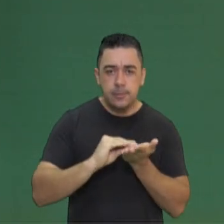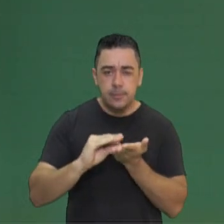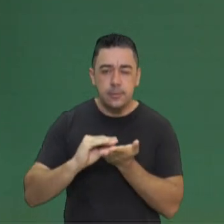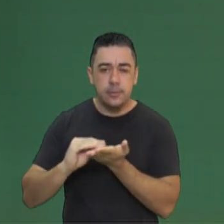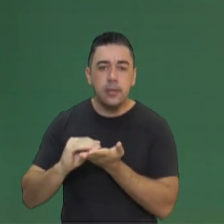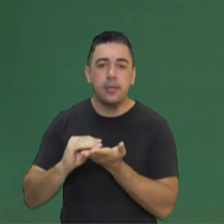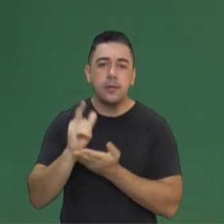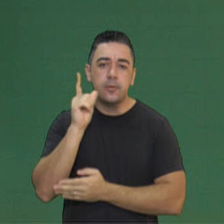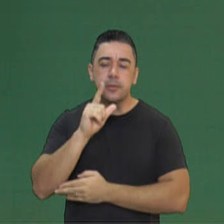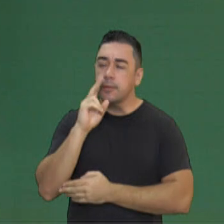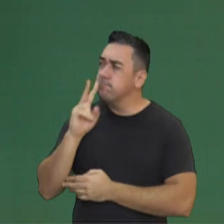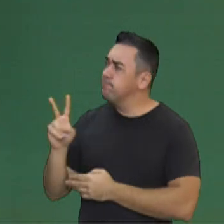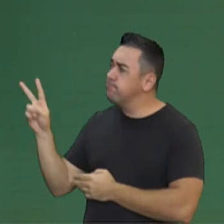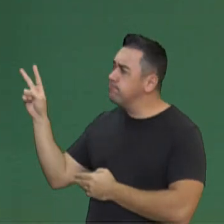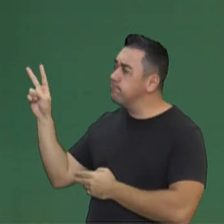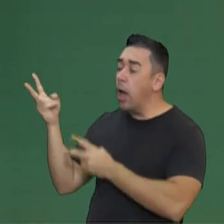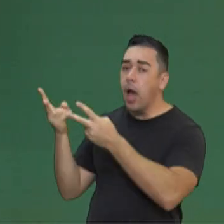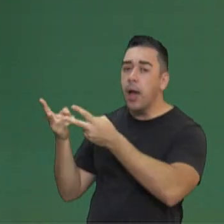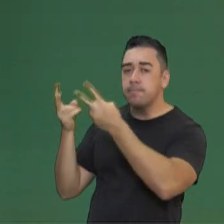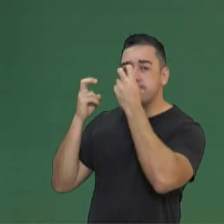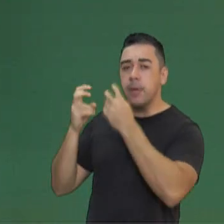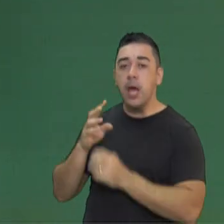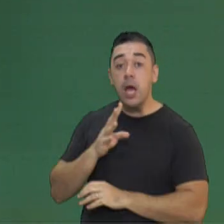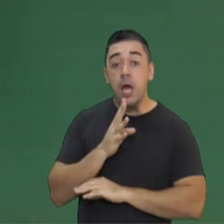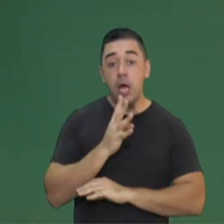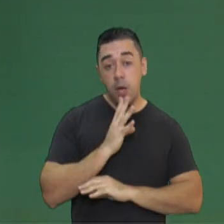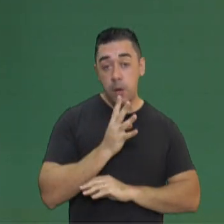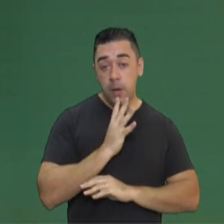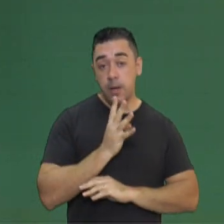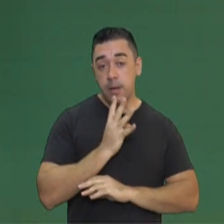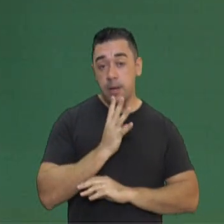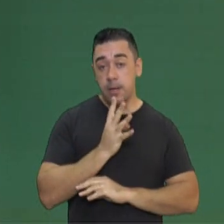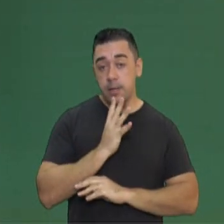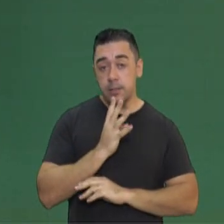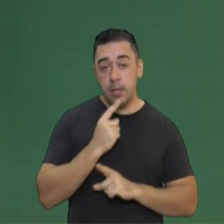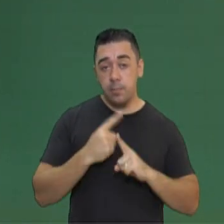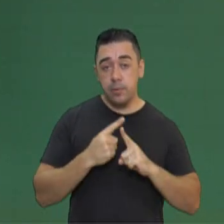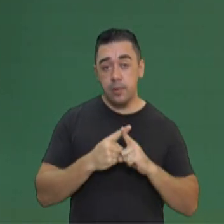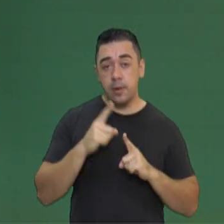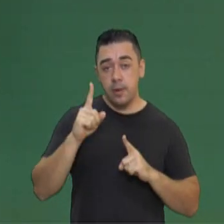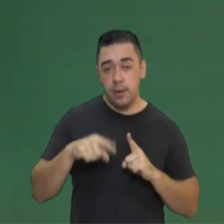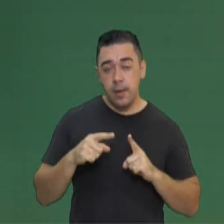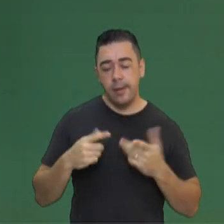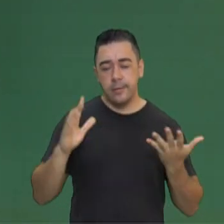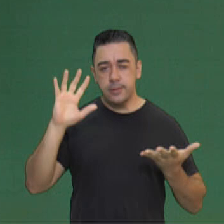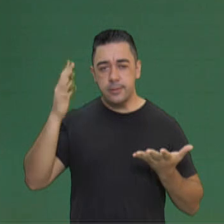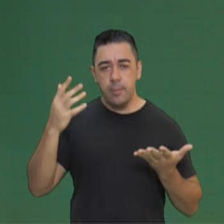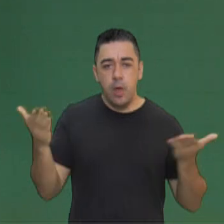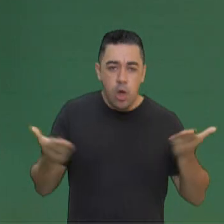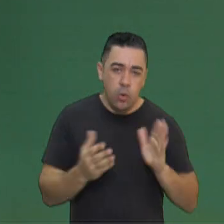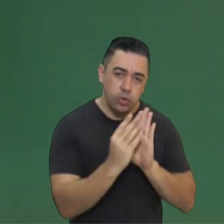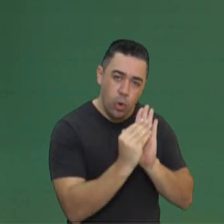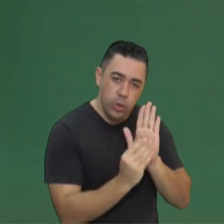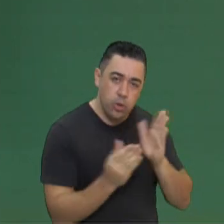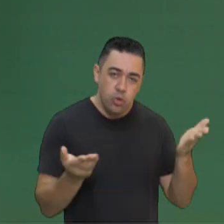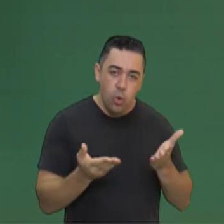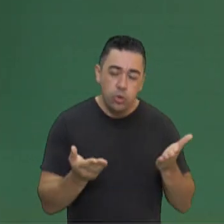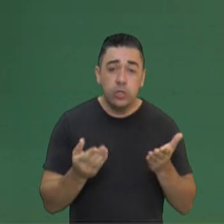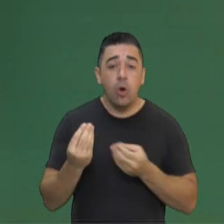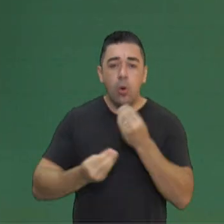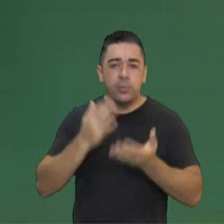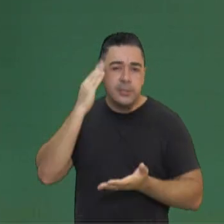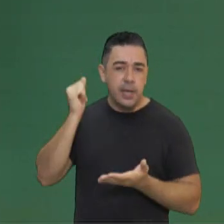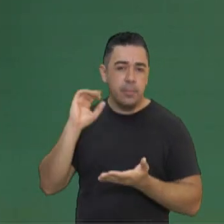gente consegue receber, né, conhecer através da previsão do tempo. E é este o conteúdo da nossa aula de hoje, a previsão